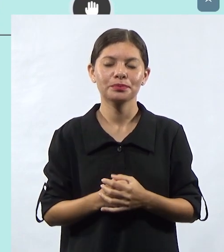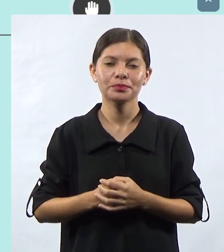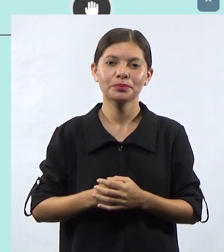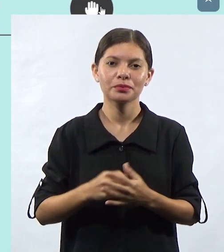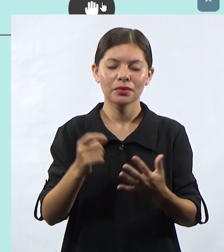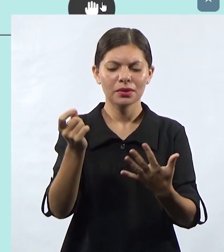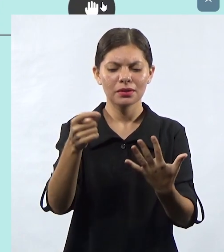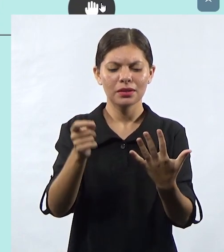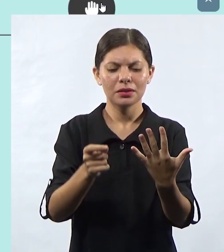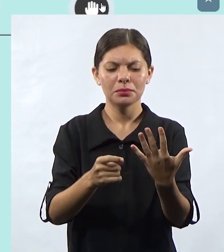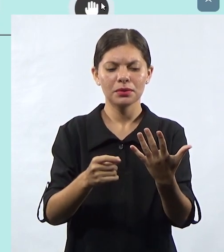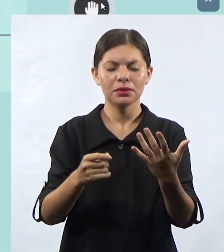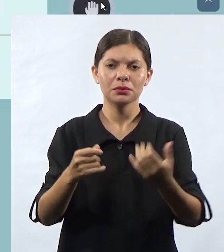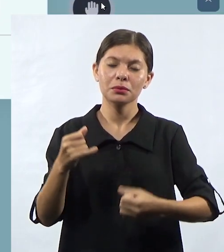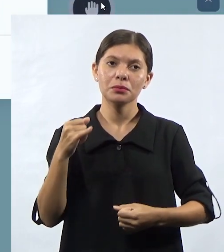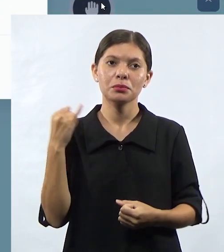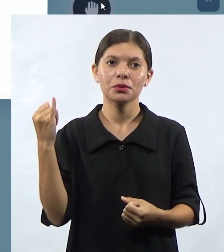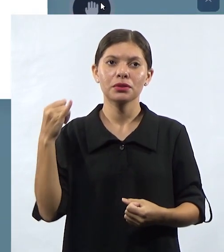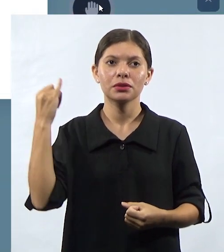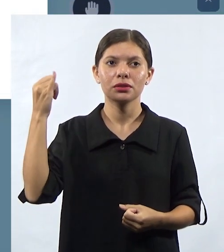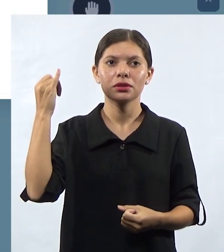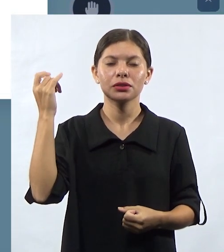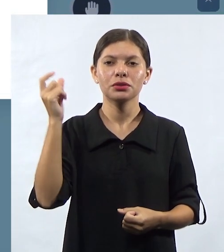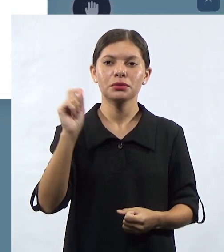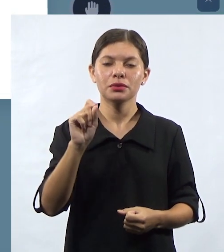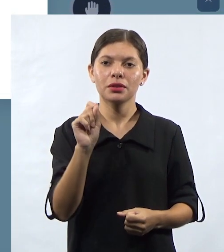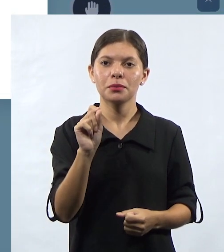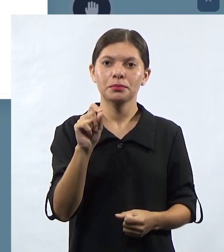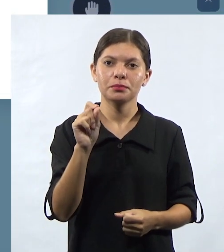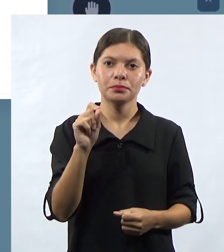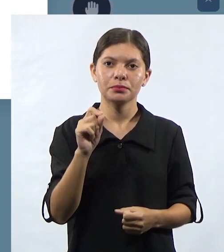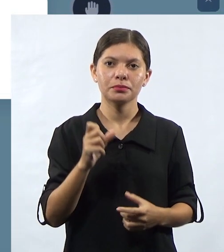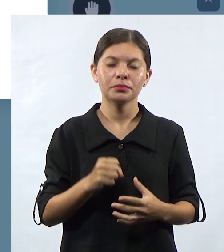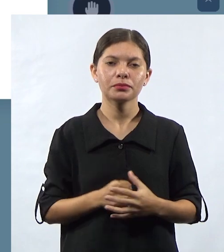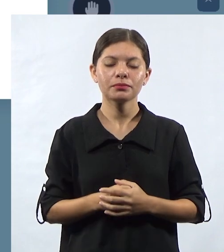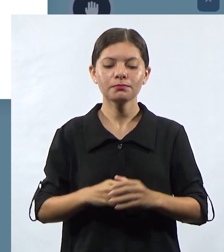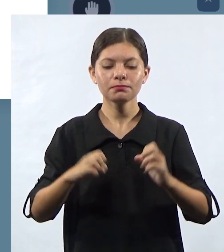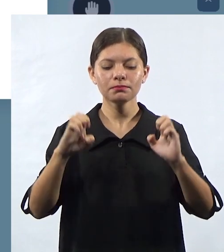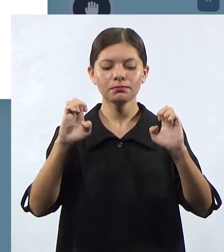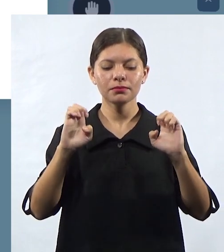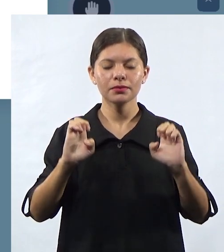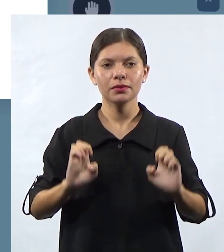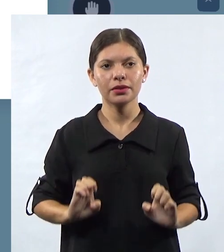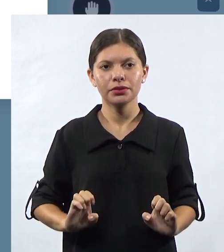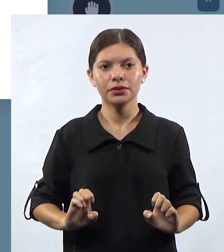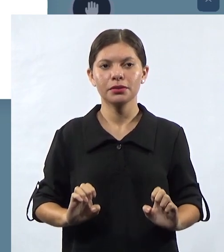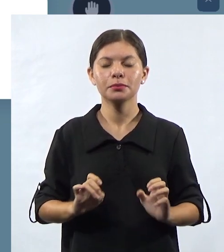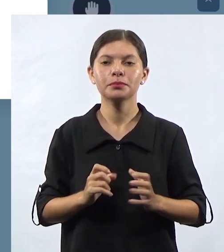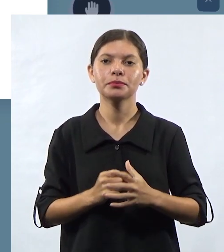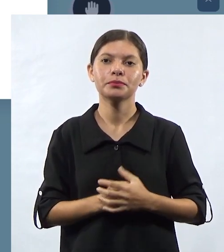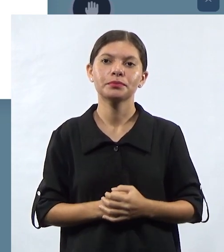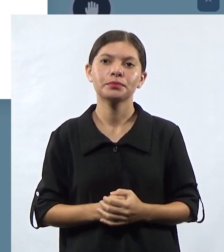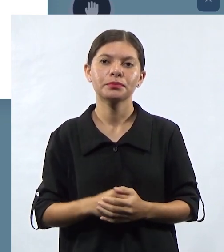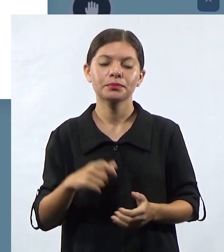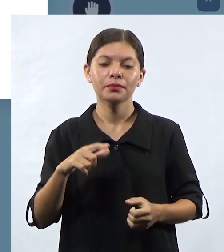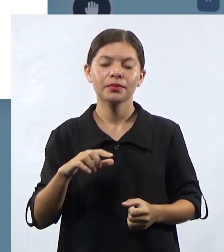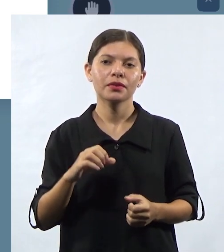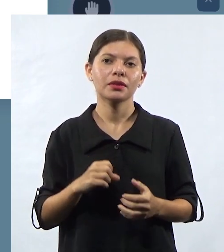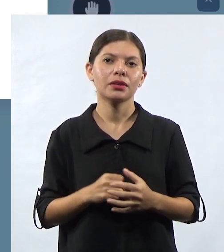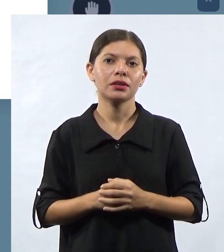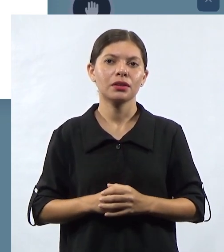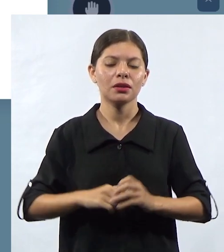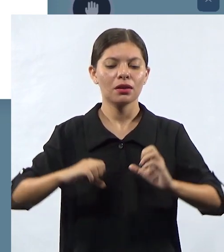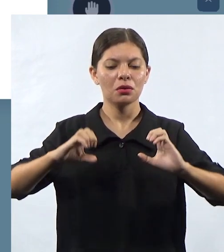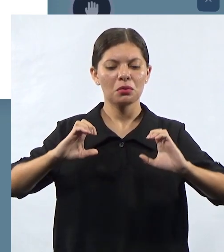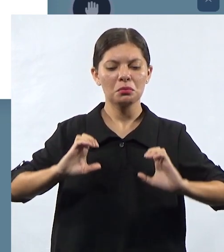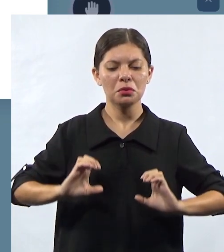muito importante, que são os recursos e a ética. Então, como a gente falou, a ética nesse comportamento, porque lidar com pessoas, aí